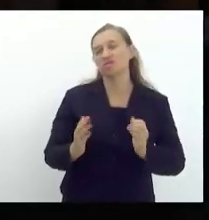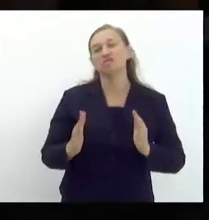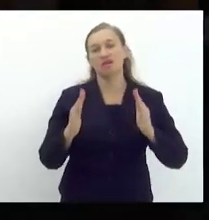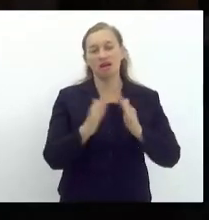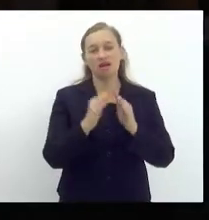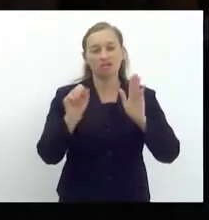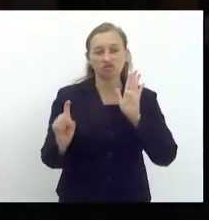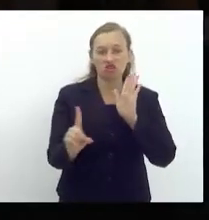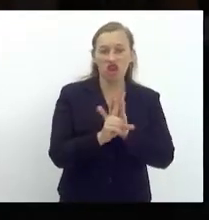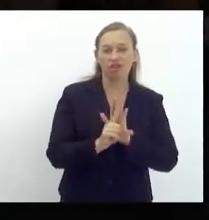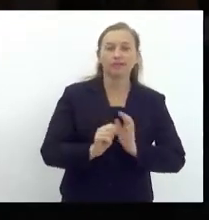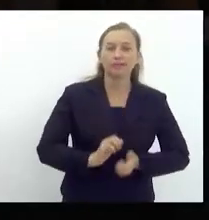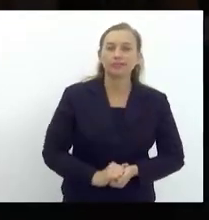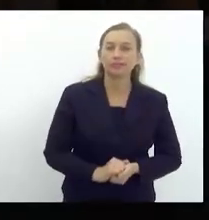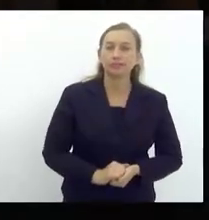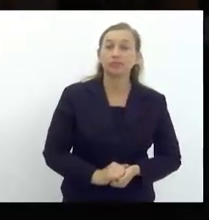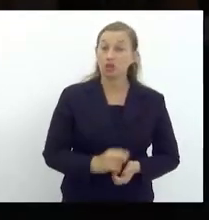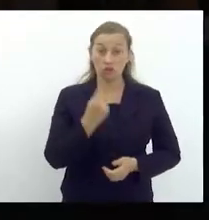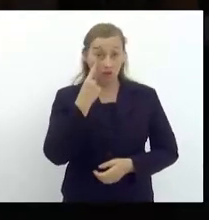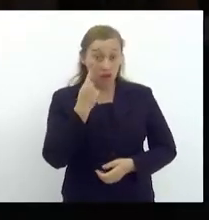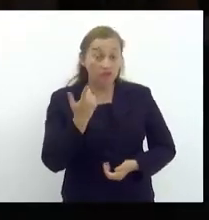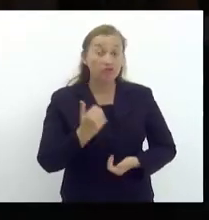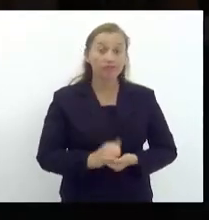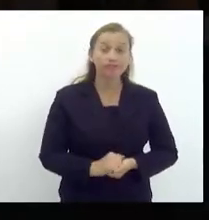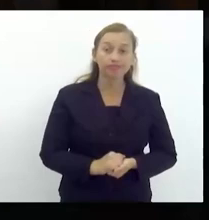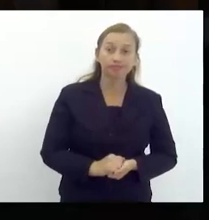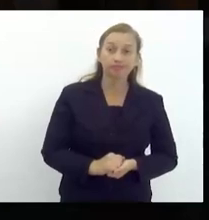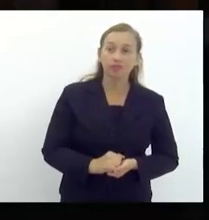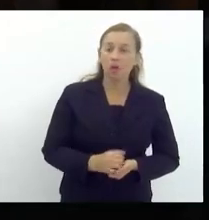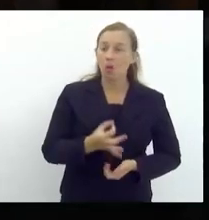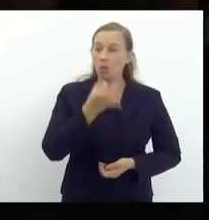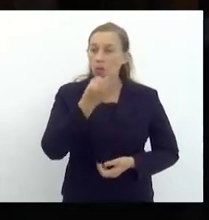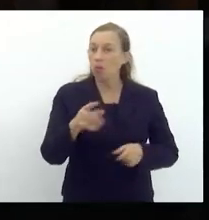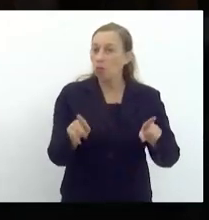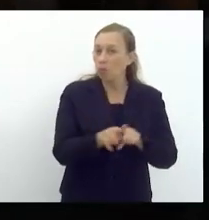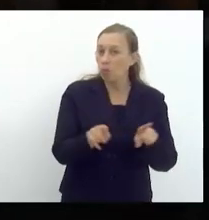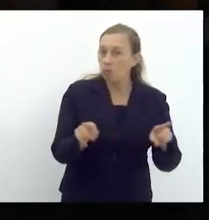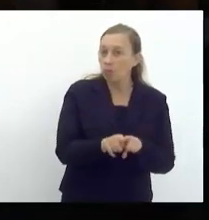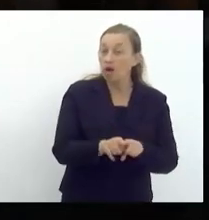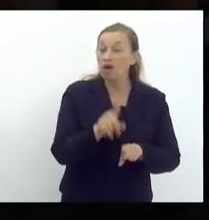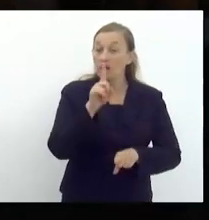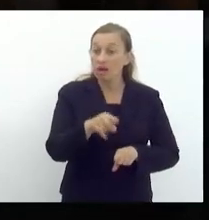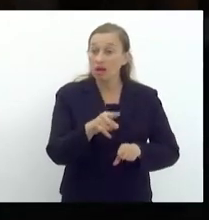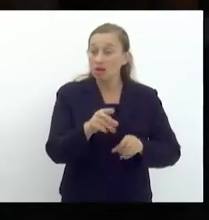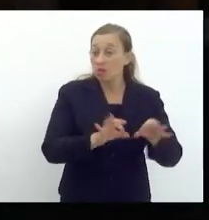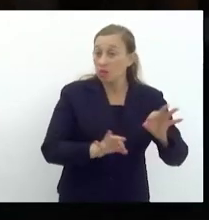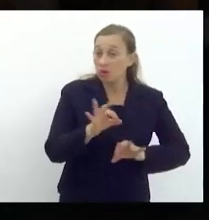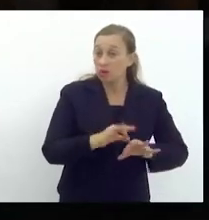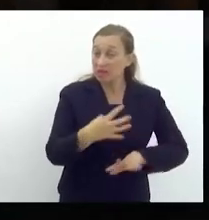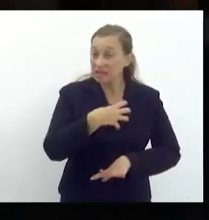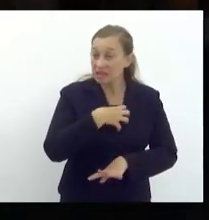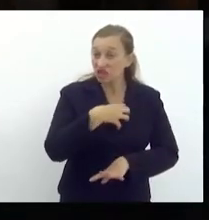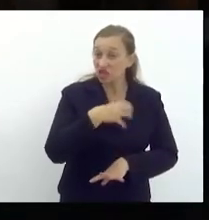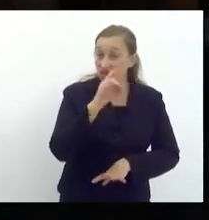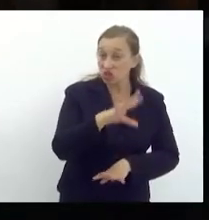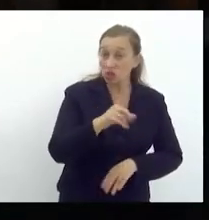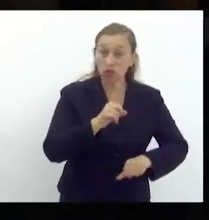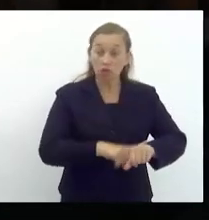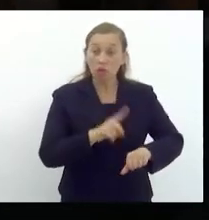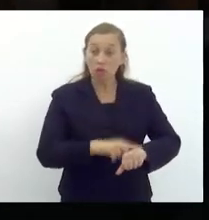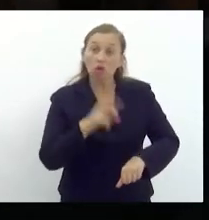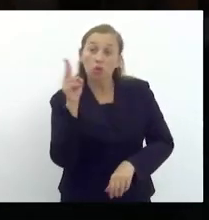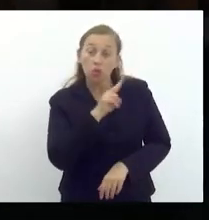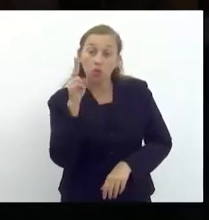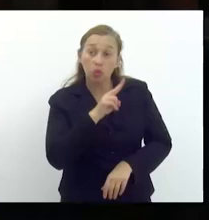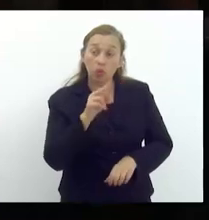casa Legislativa e olha o argumento também de que era um programa que fazia sentido só no momento da emergência